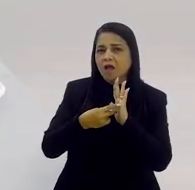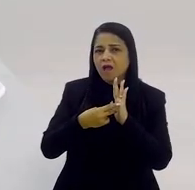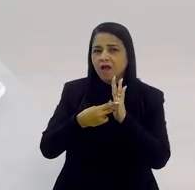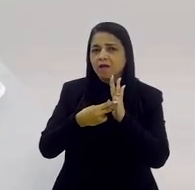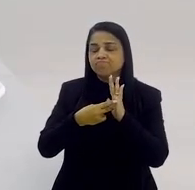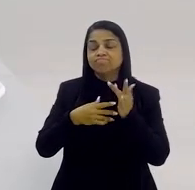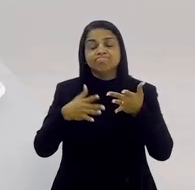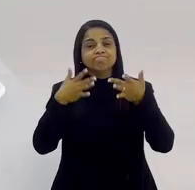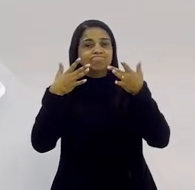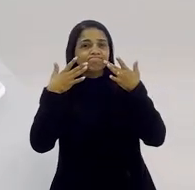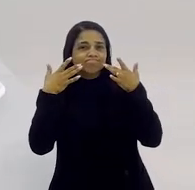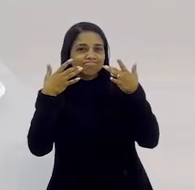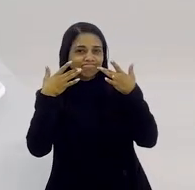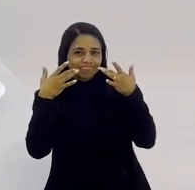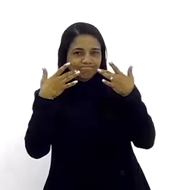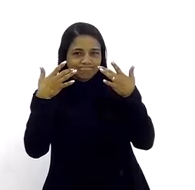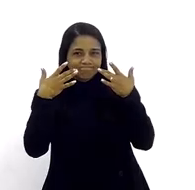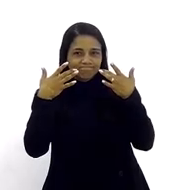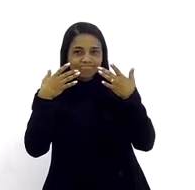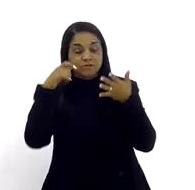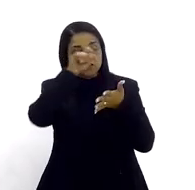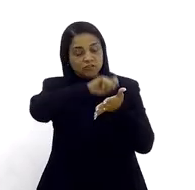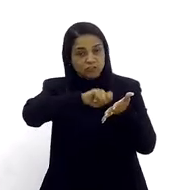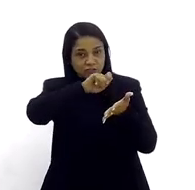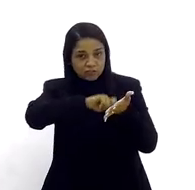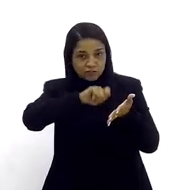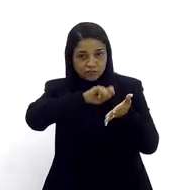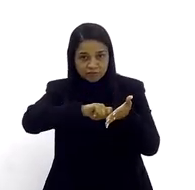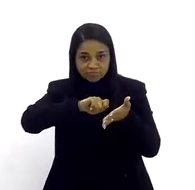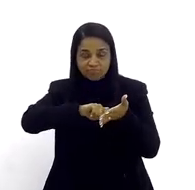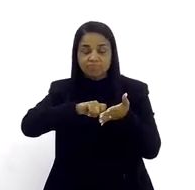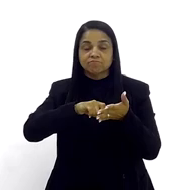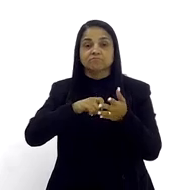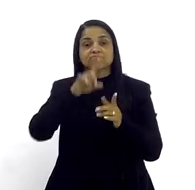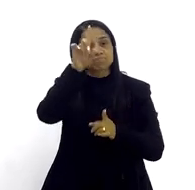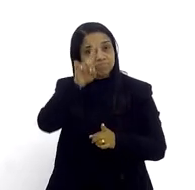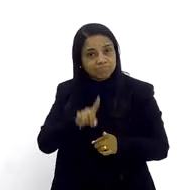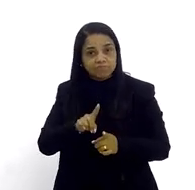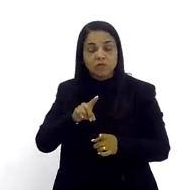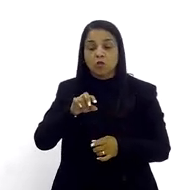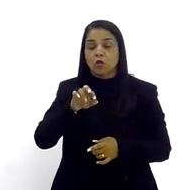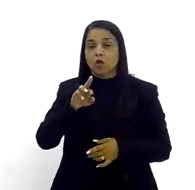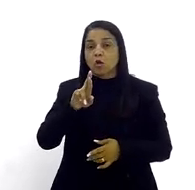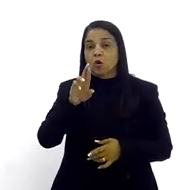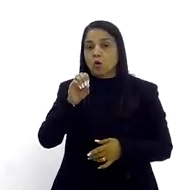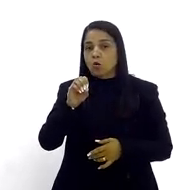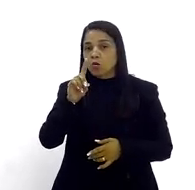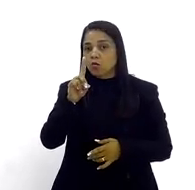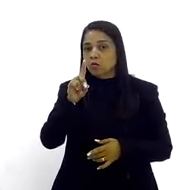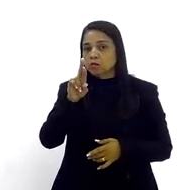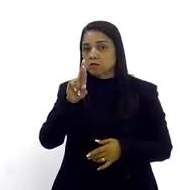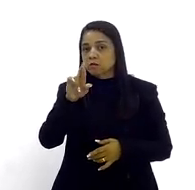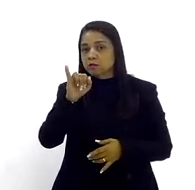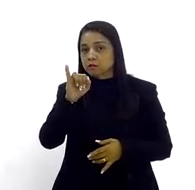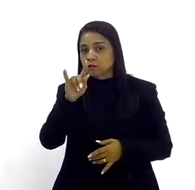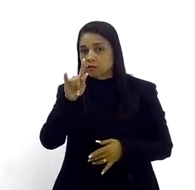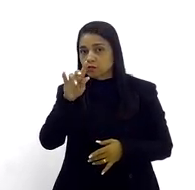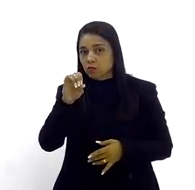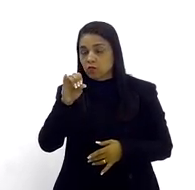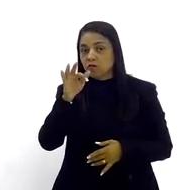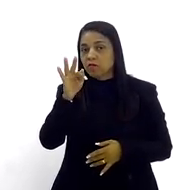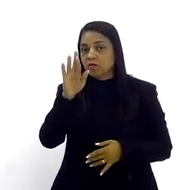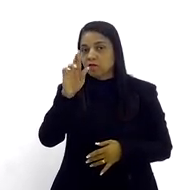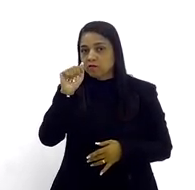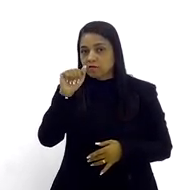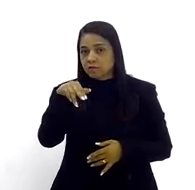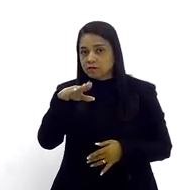Capiroto é um espetáculo escrito e dirigido pelo Rodrigo França que ele está no cenário com vários